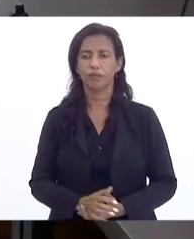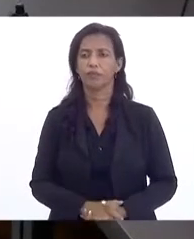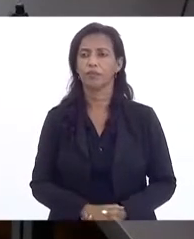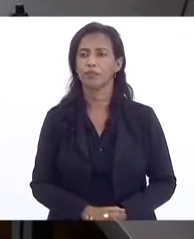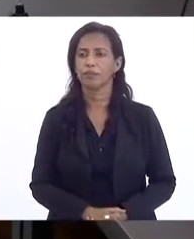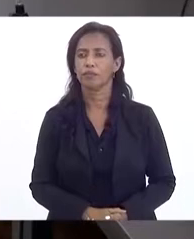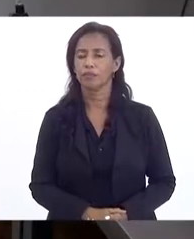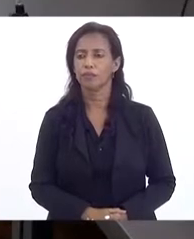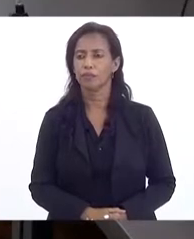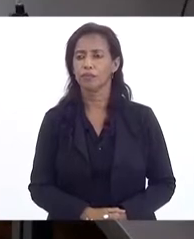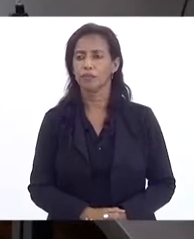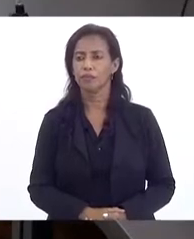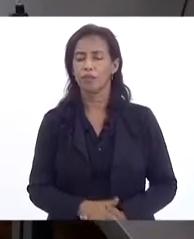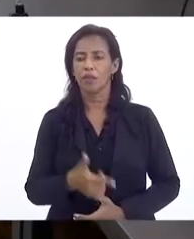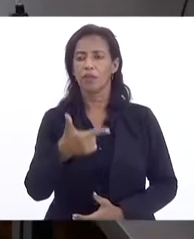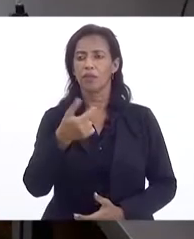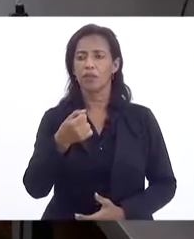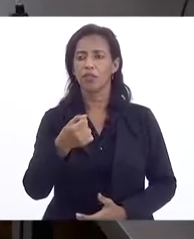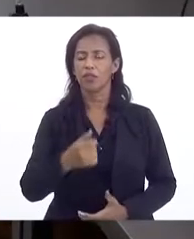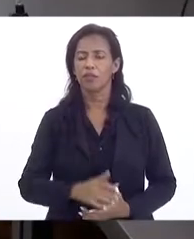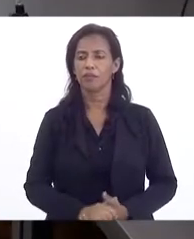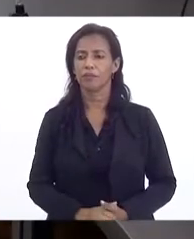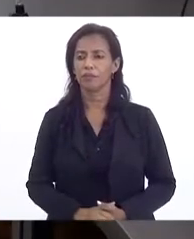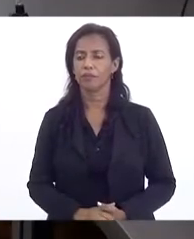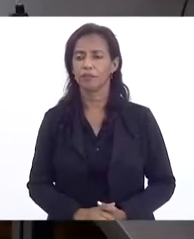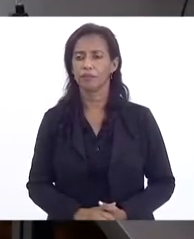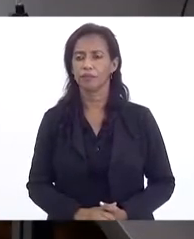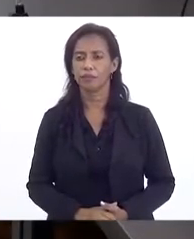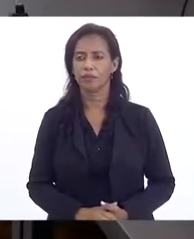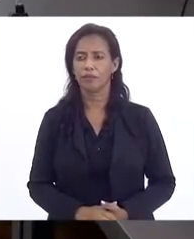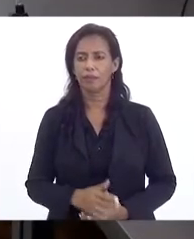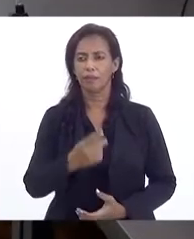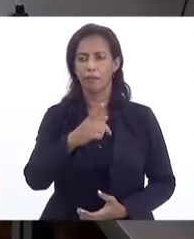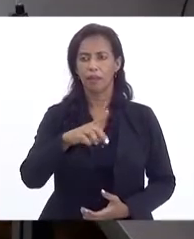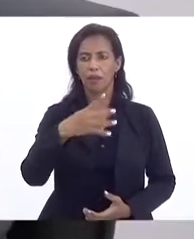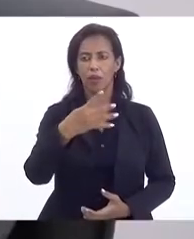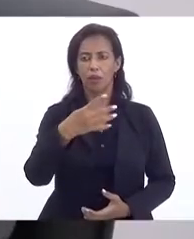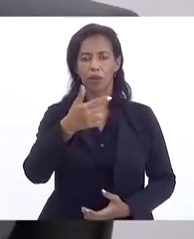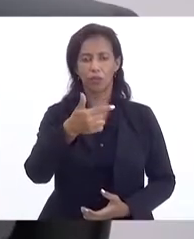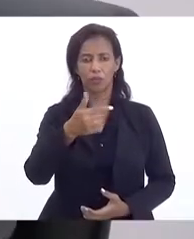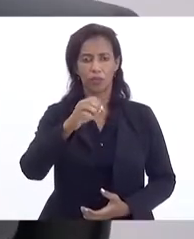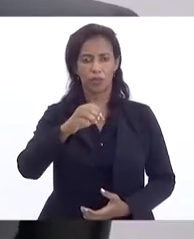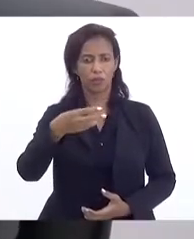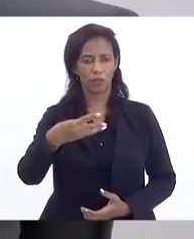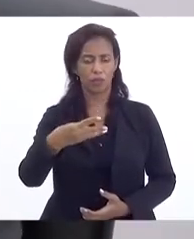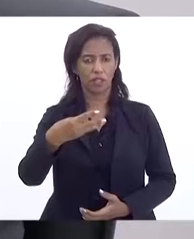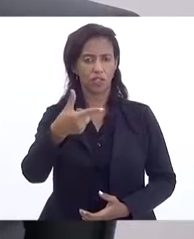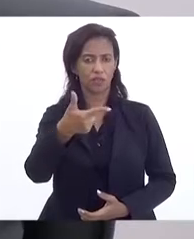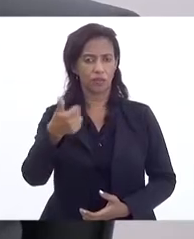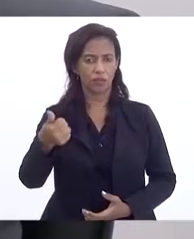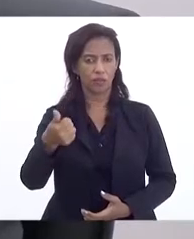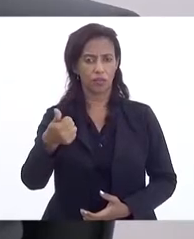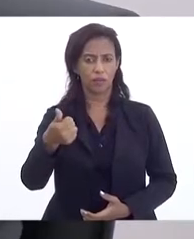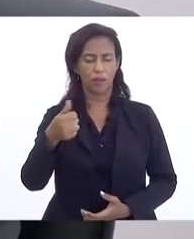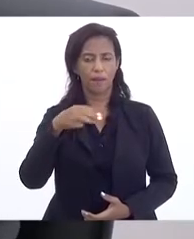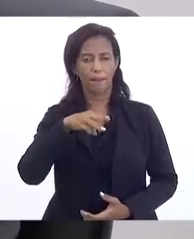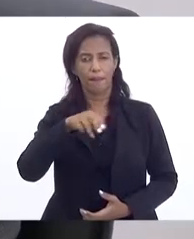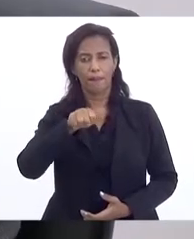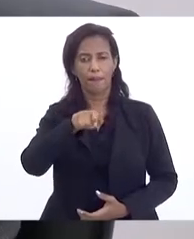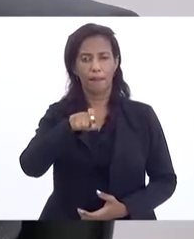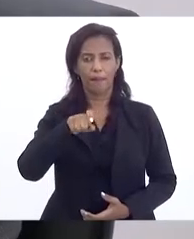Francisco. 20 da pauta. Projeto de lei 4203 de 2021, de autoria do deputado Max